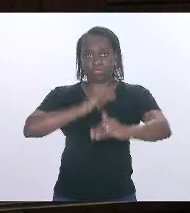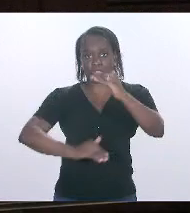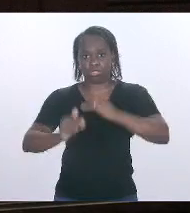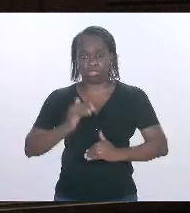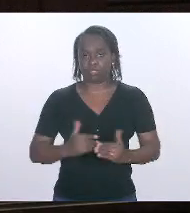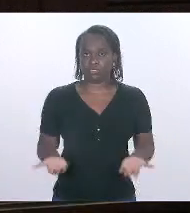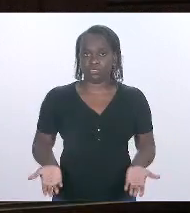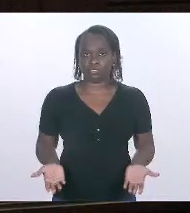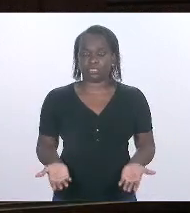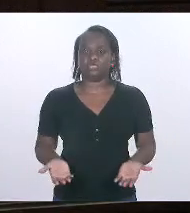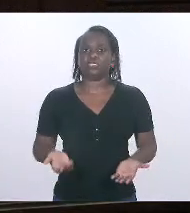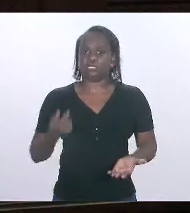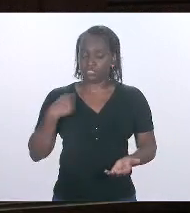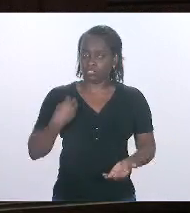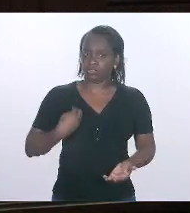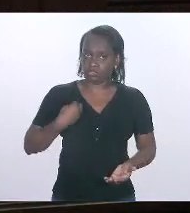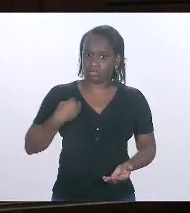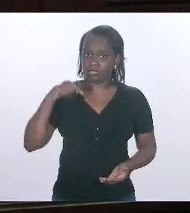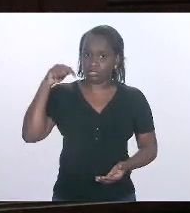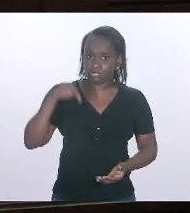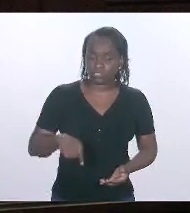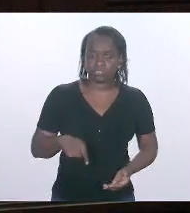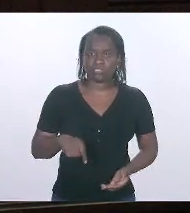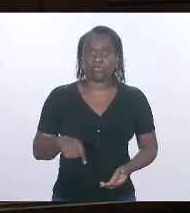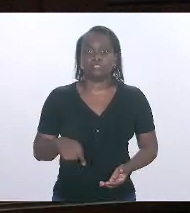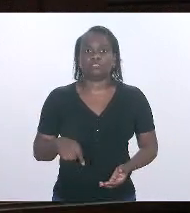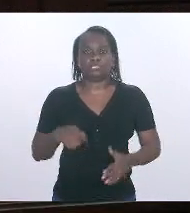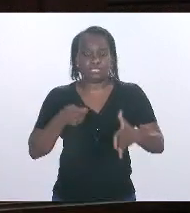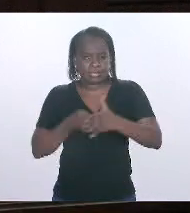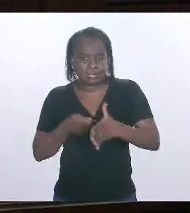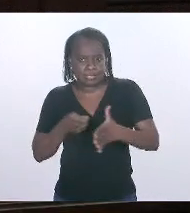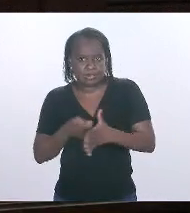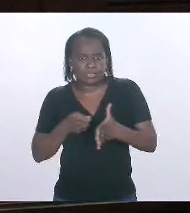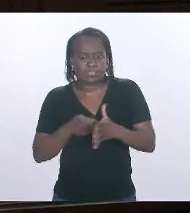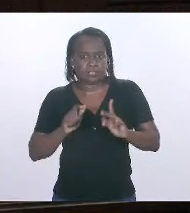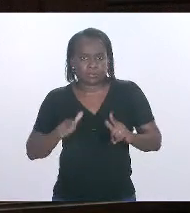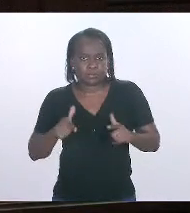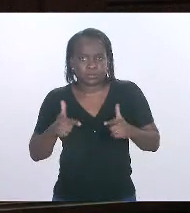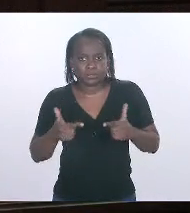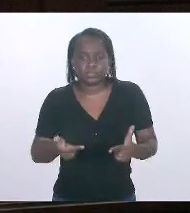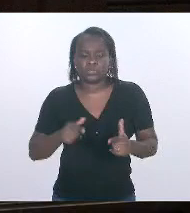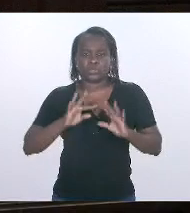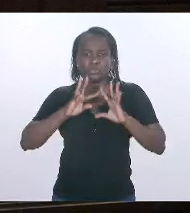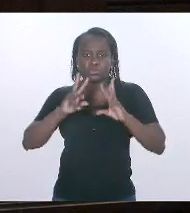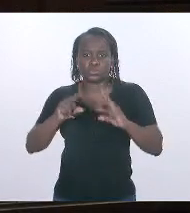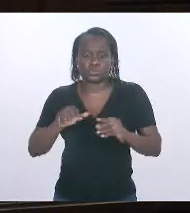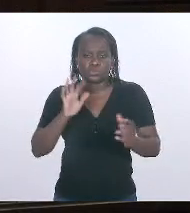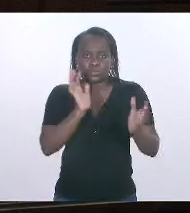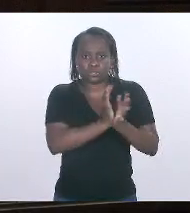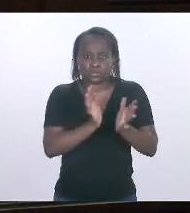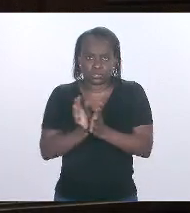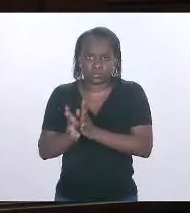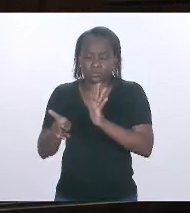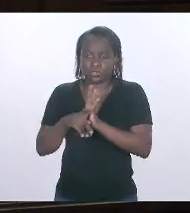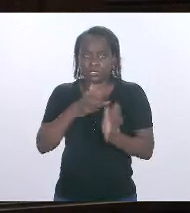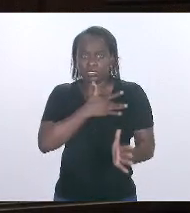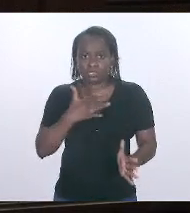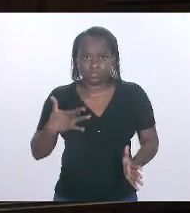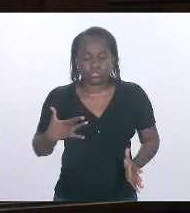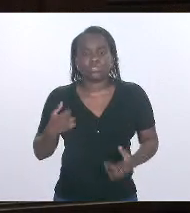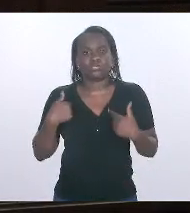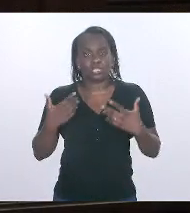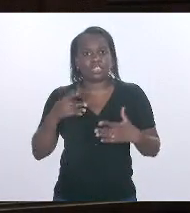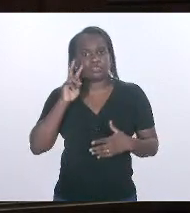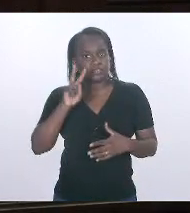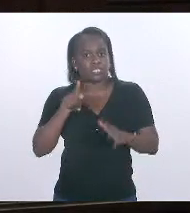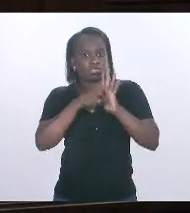retrocesso. Estarei aqui, senhor governador, brigando por todos os segmentos da saúde, que eu gostaria que o